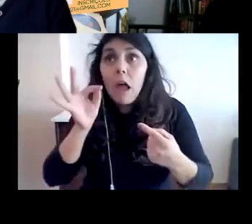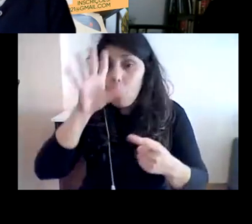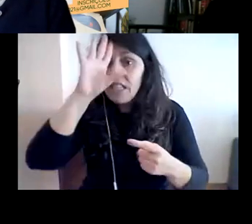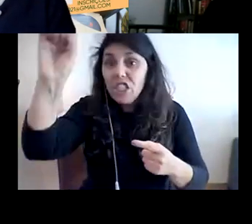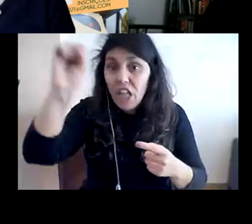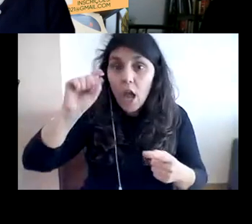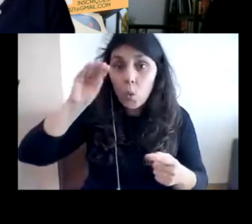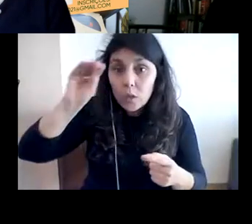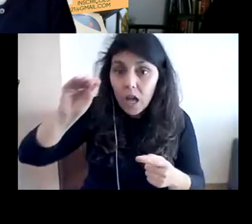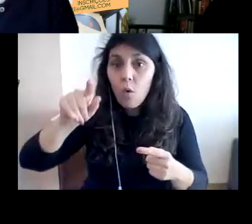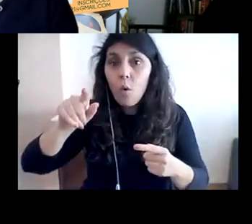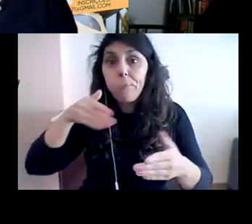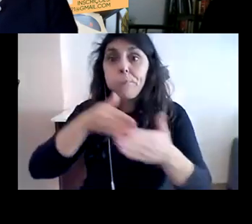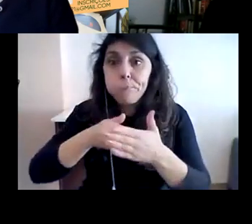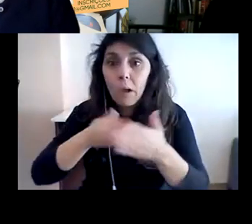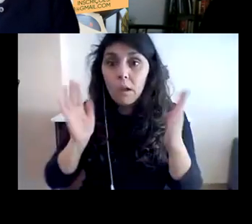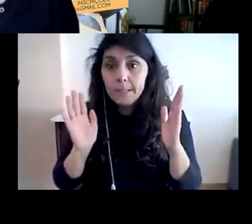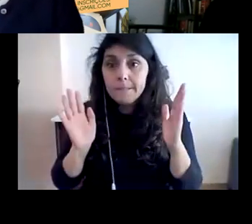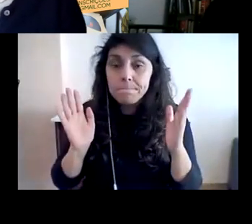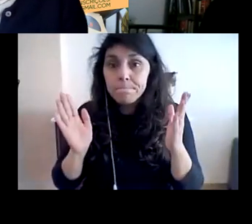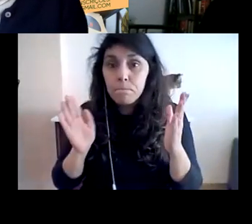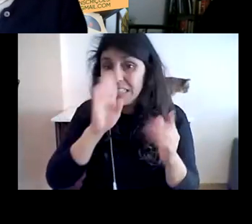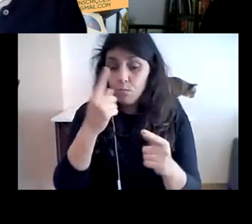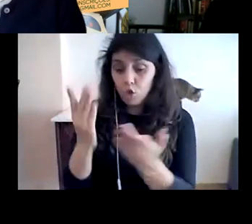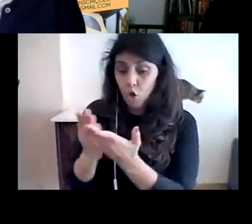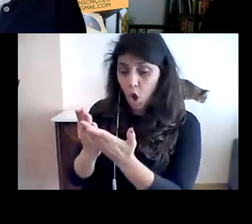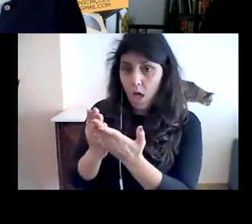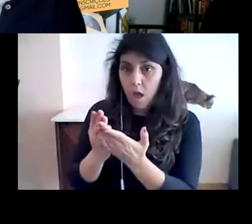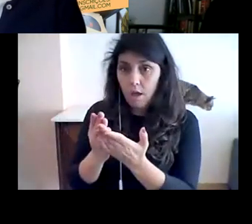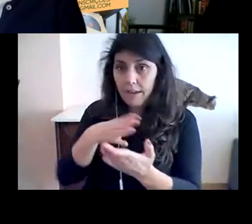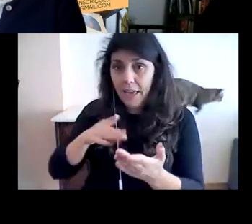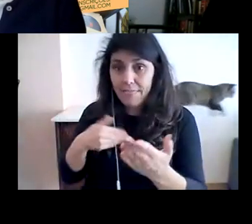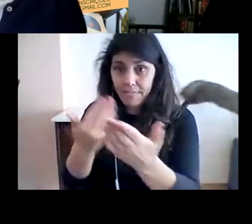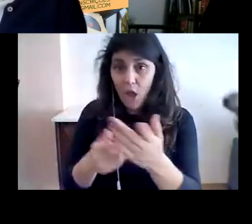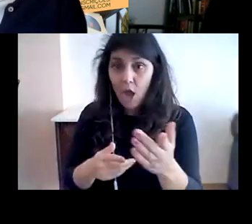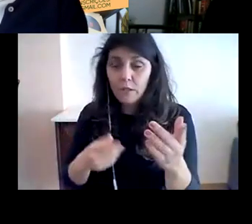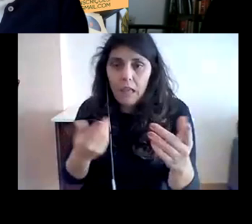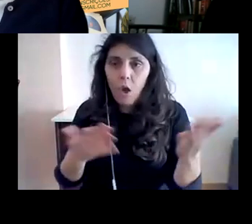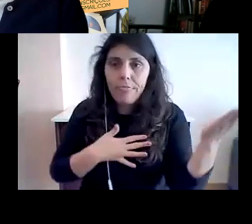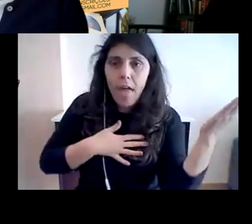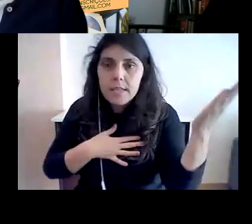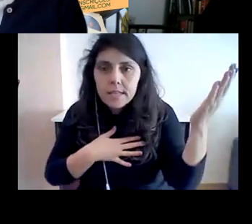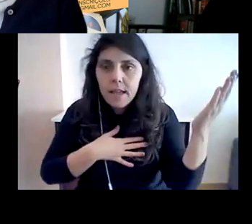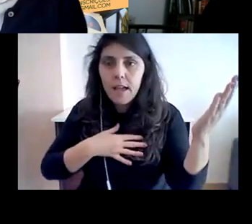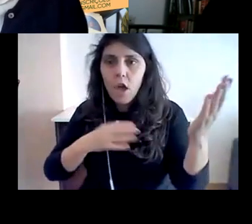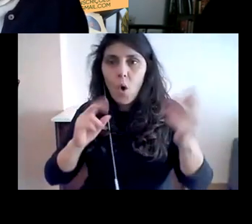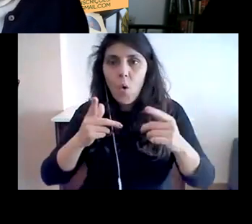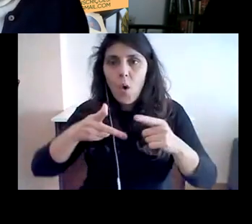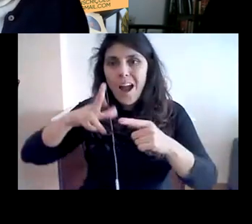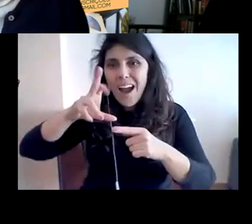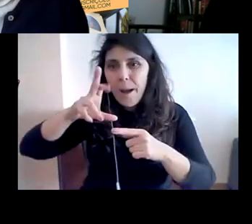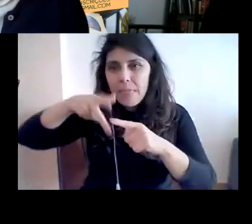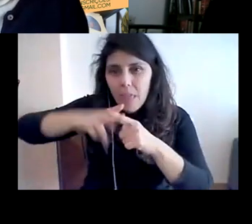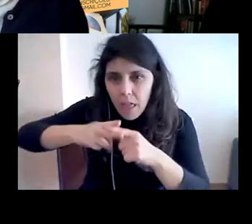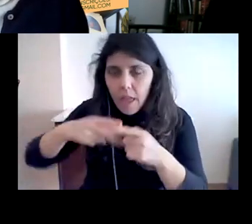qualquer tentativa de mudança. Se uma escola quiser oferecer curso, sei lá, de dança ou de carpintaria, tem que pedir